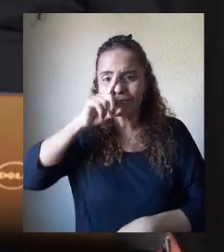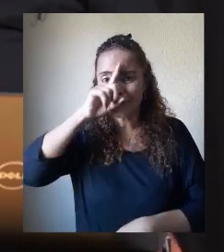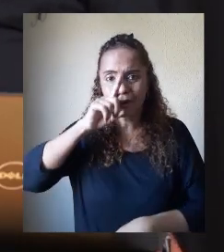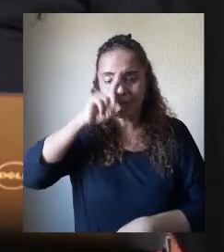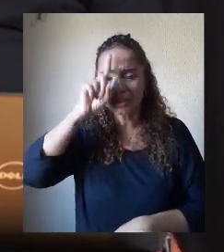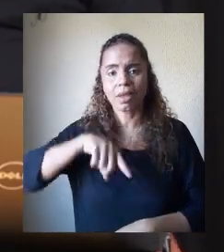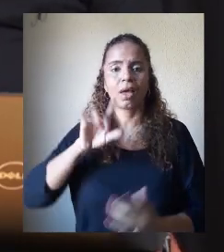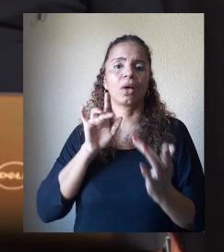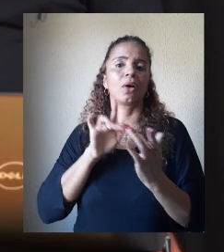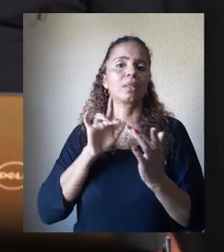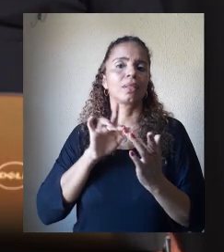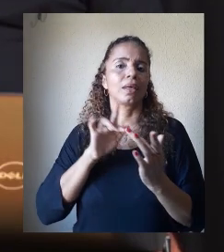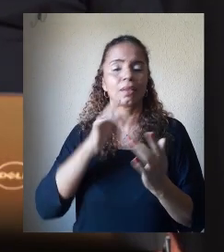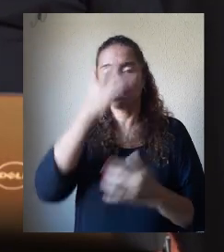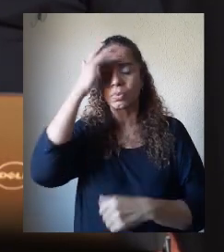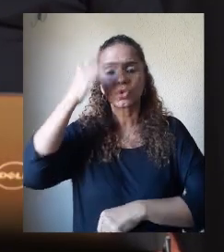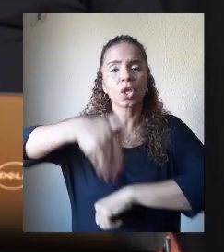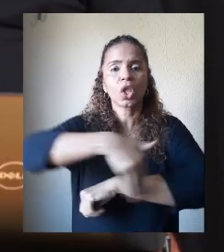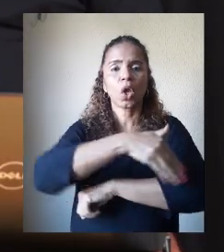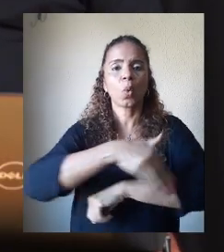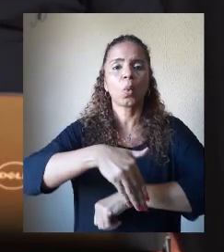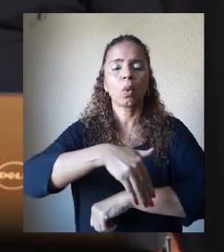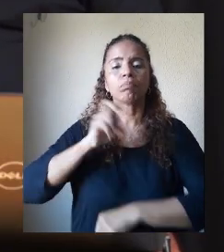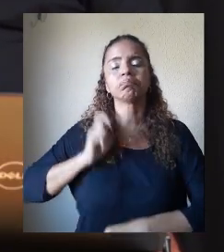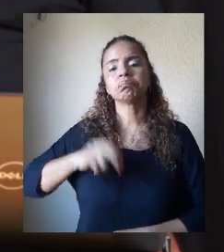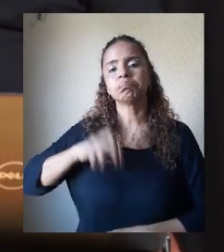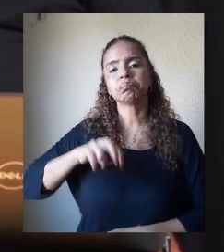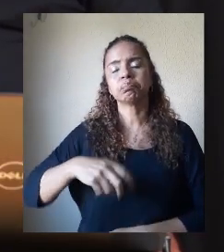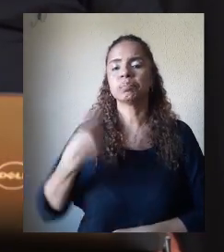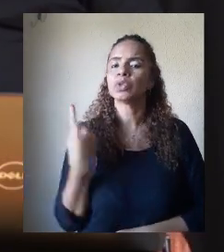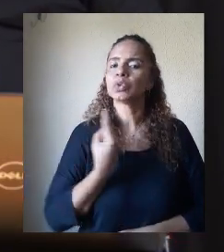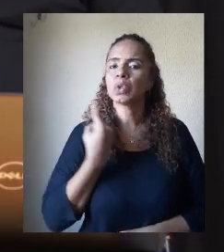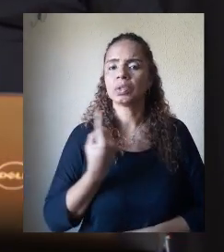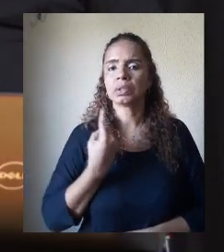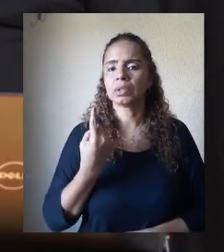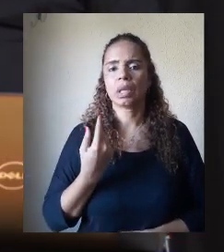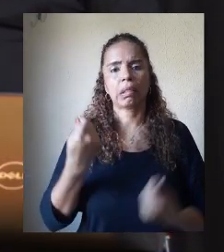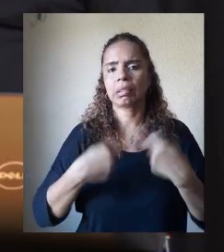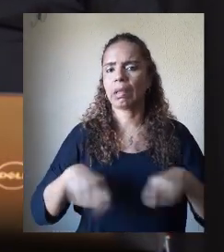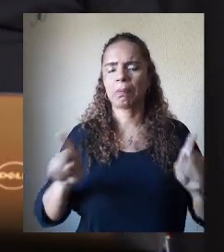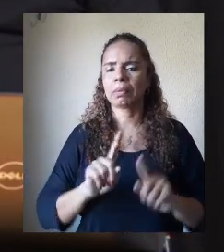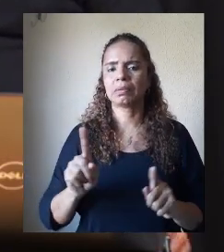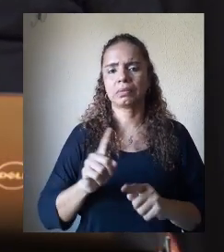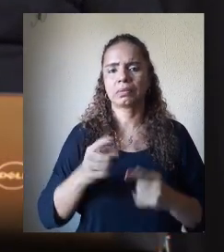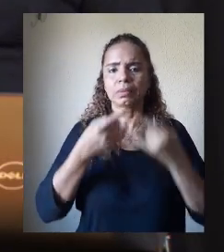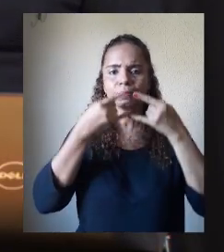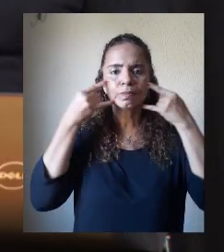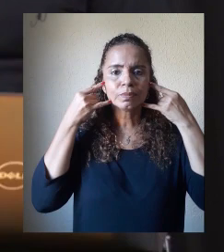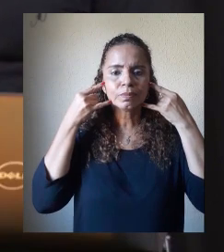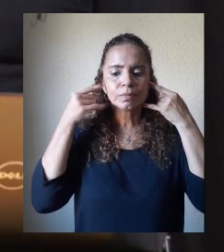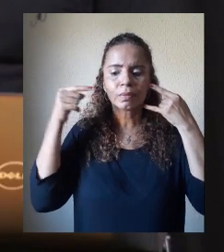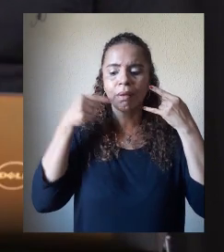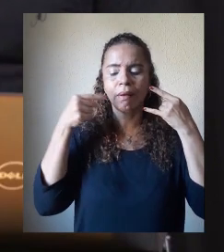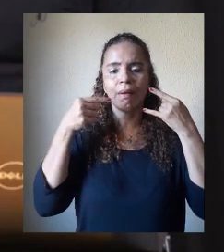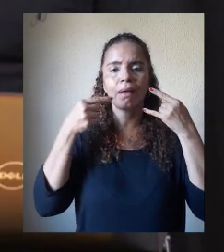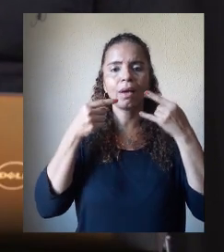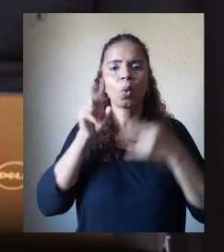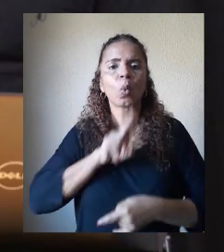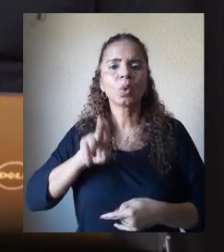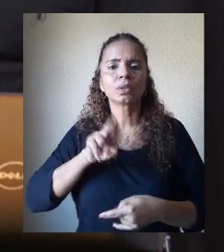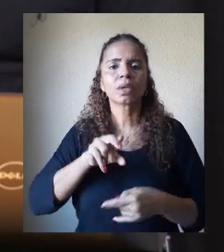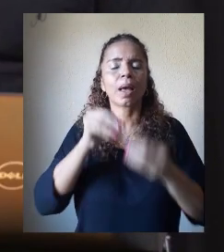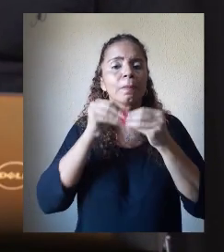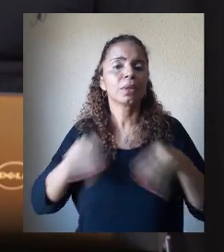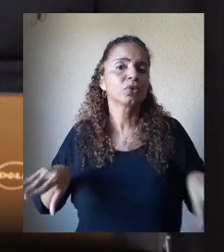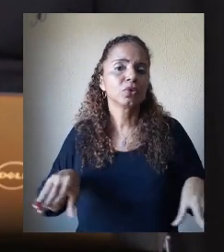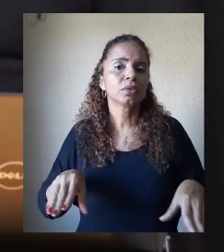contaminadas. Você está andando no meio da rua, você não vai entrar em contato com nada, né? Então você O sujeito está gastando uma máscara à toa dentro do carro,